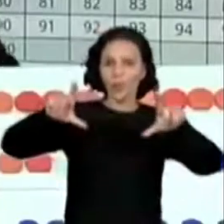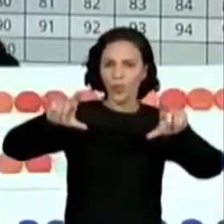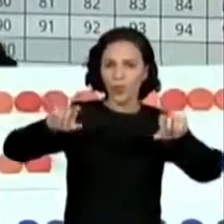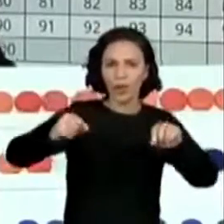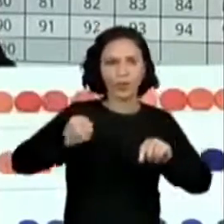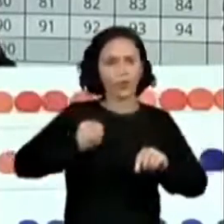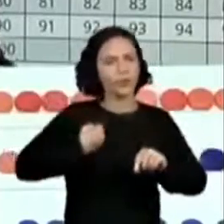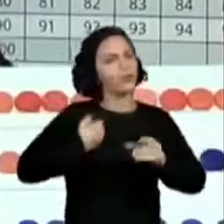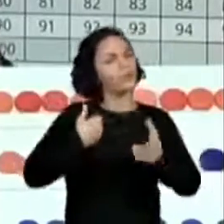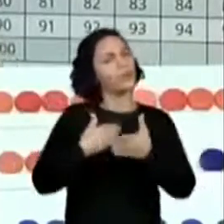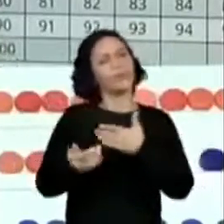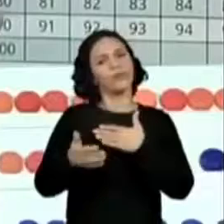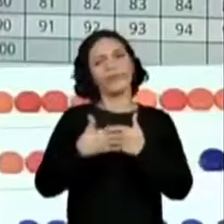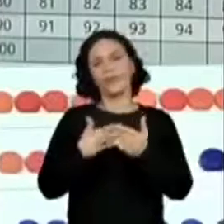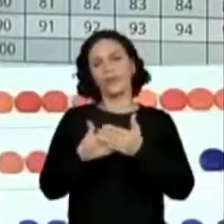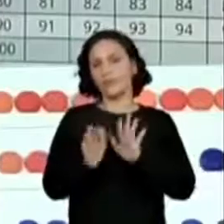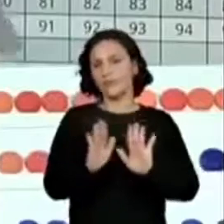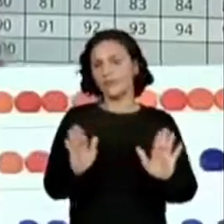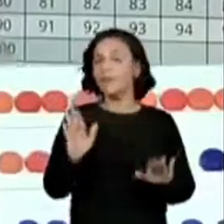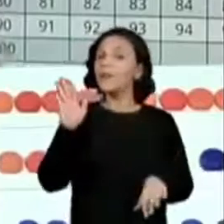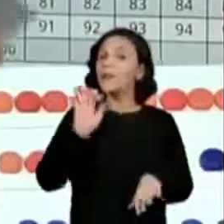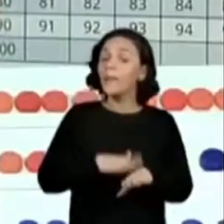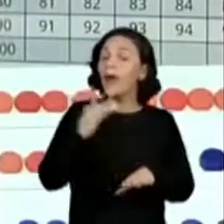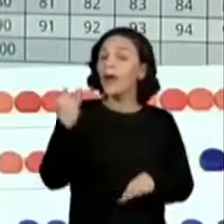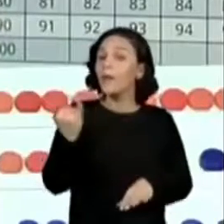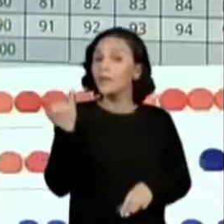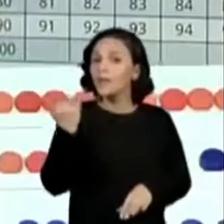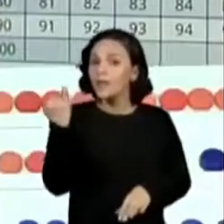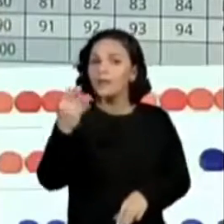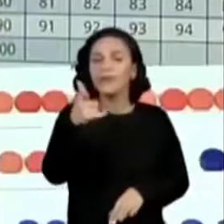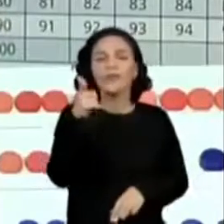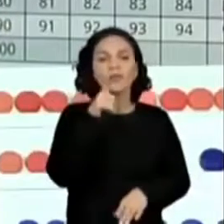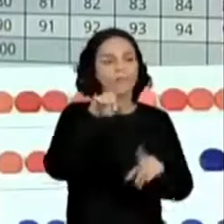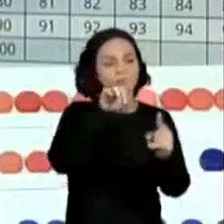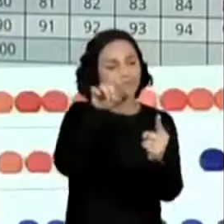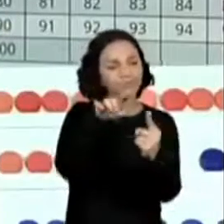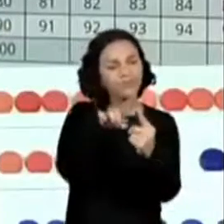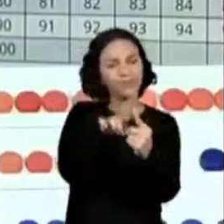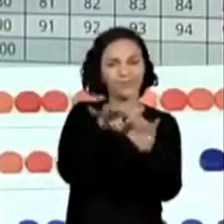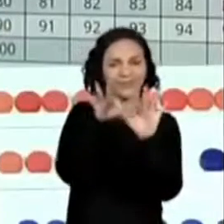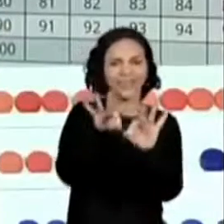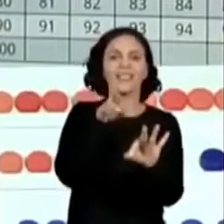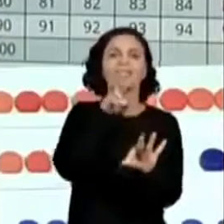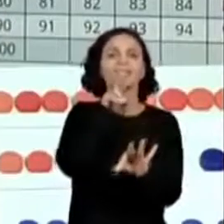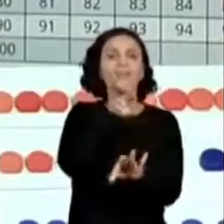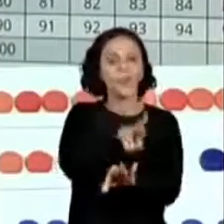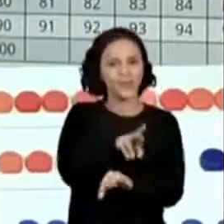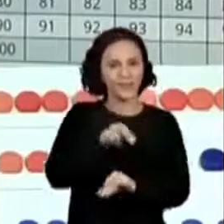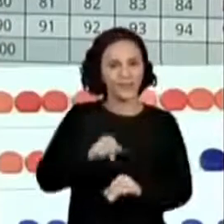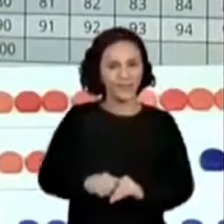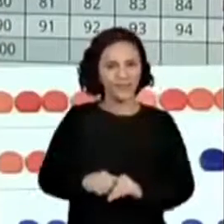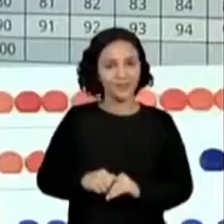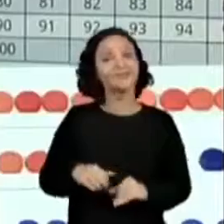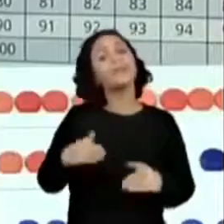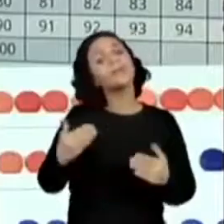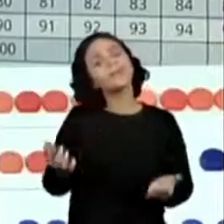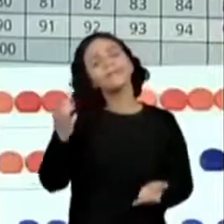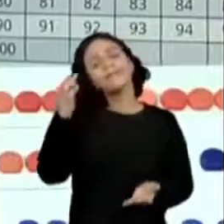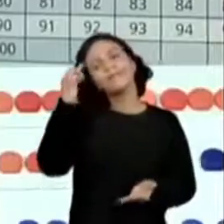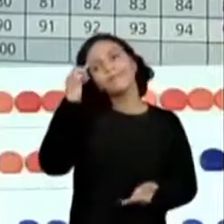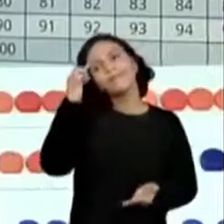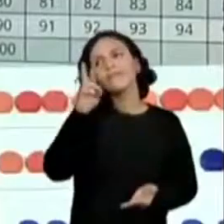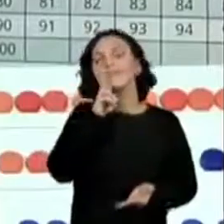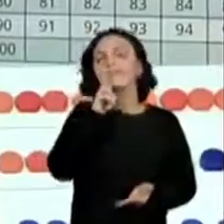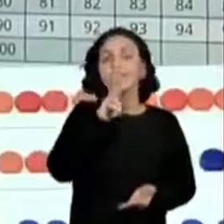isso é o de menos. O mais importante é que você chegue ao resultado. Então, crianças, se preocupem em chegar